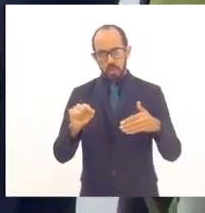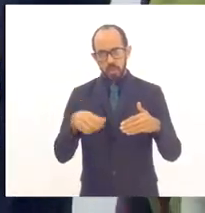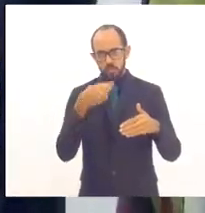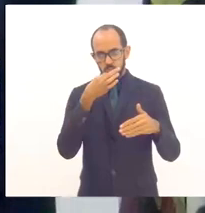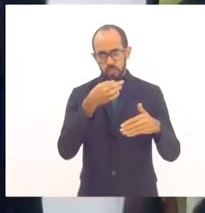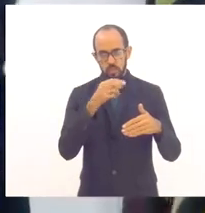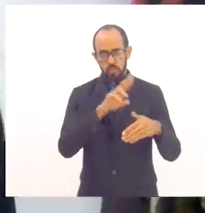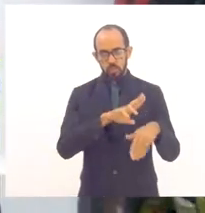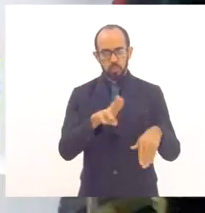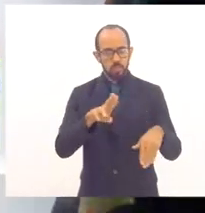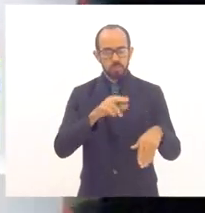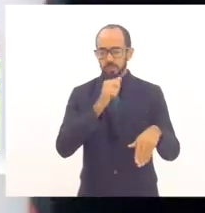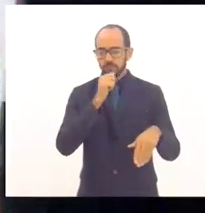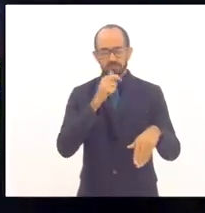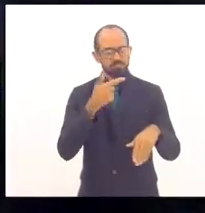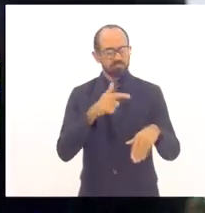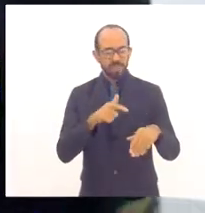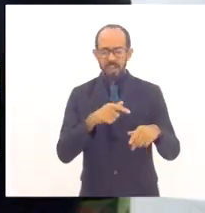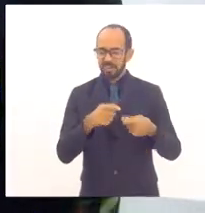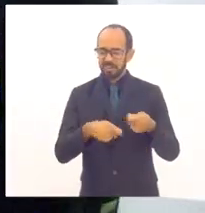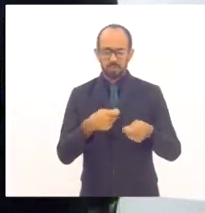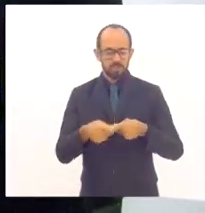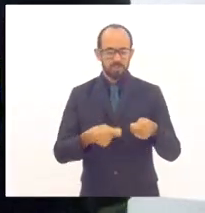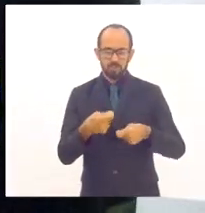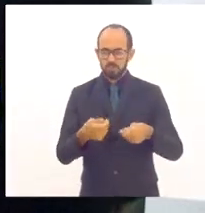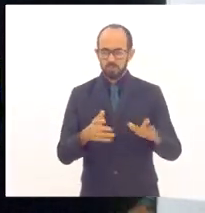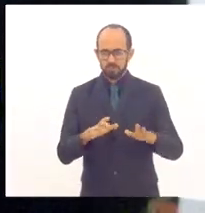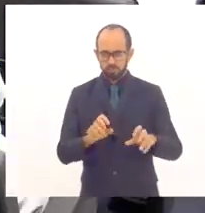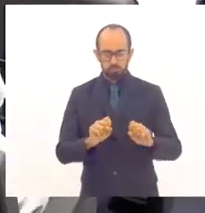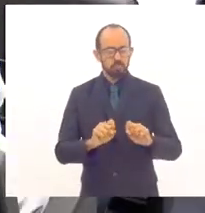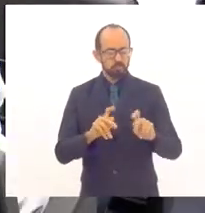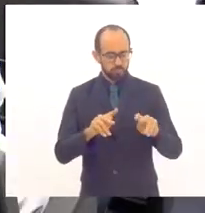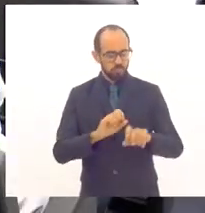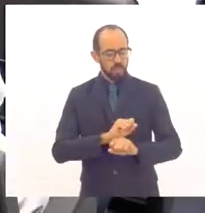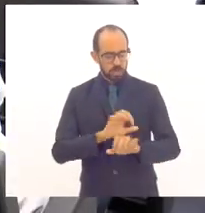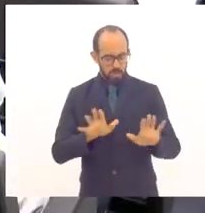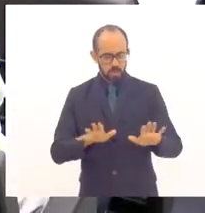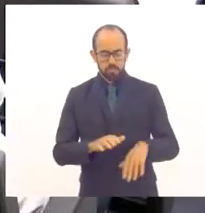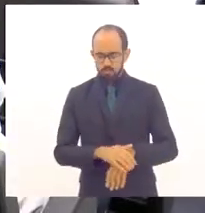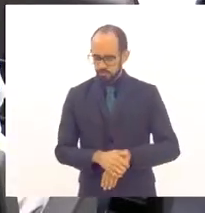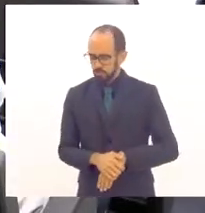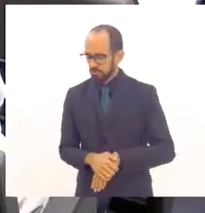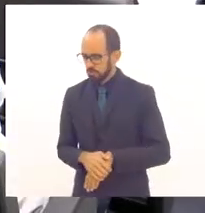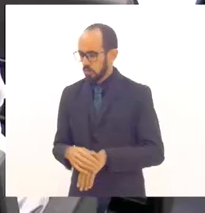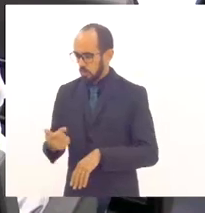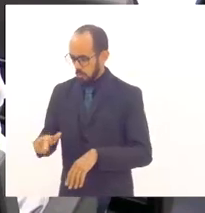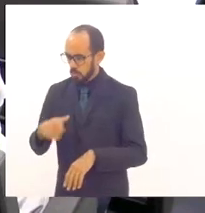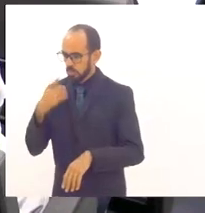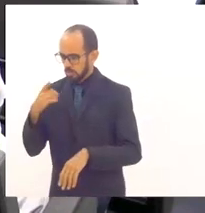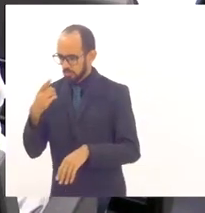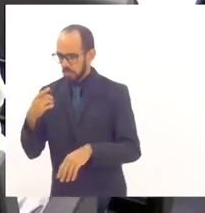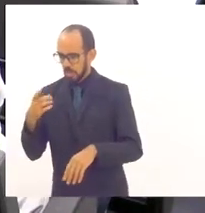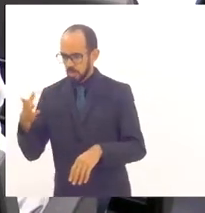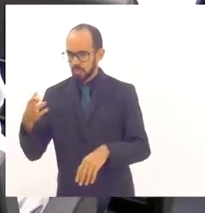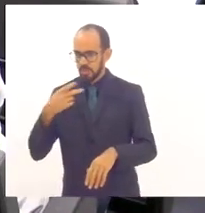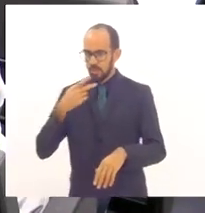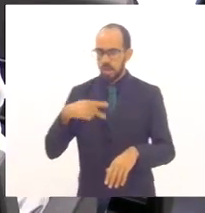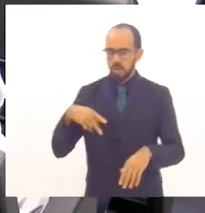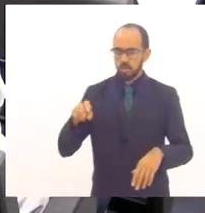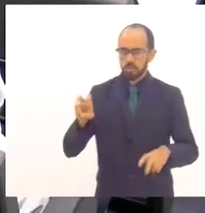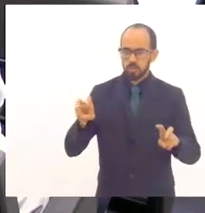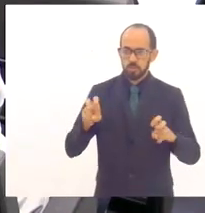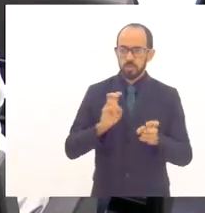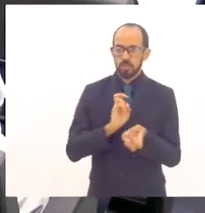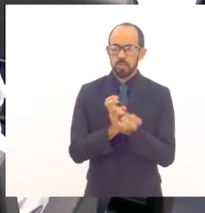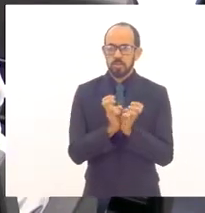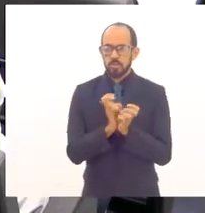nomes, isso ainda nem está na mesa. Entendeu? Perfeito, foi esclarecido. Só a outra parte, ô deputado, que ela falou da capoeira, quem vai indicar. Ah, tá bom,